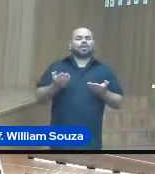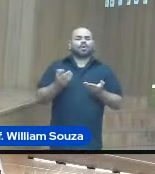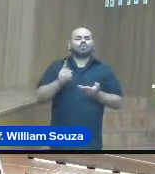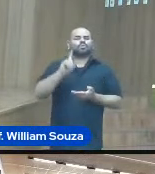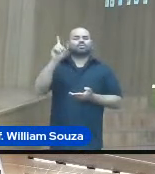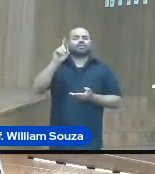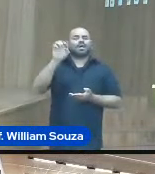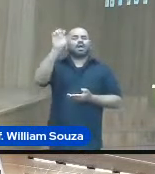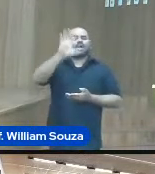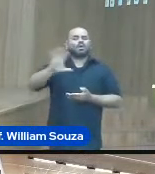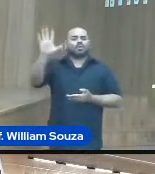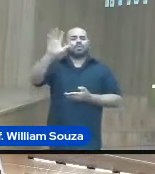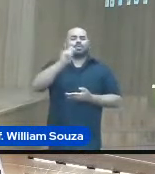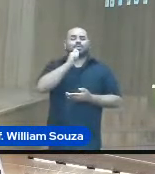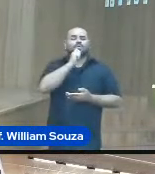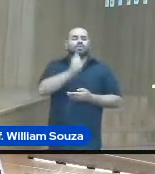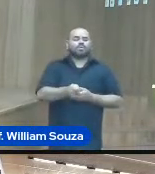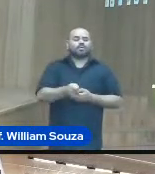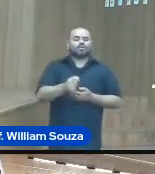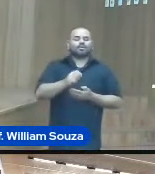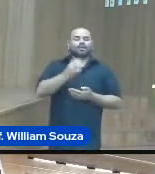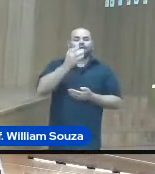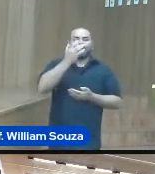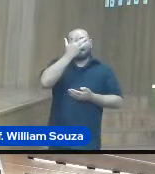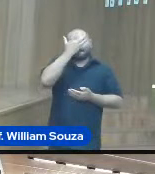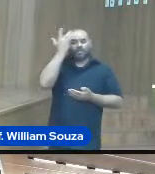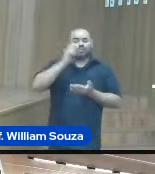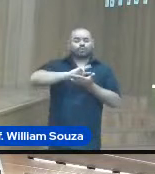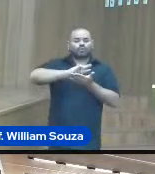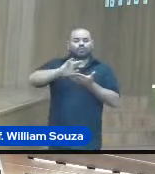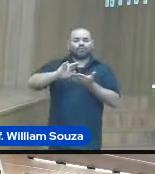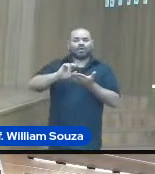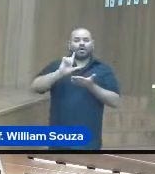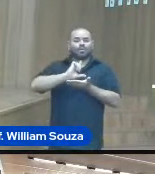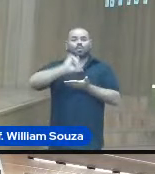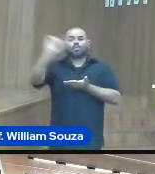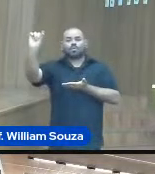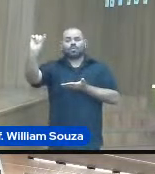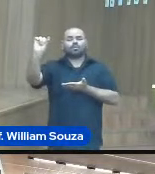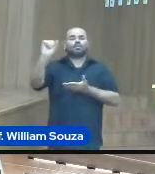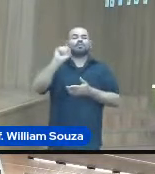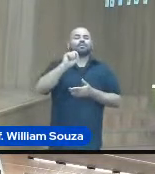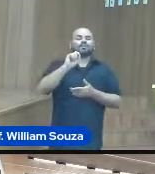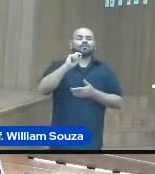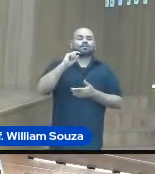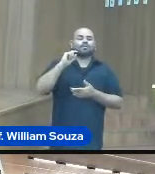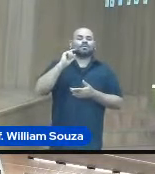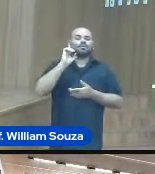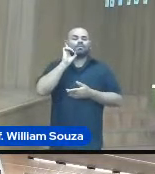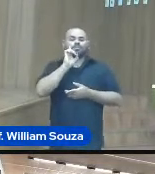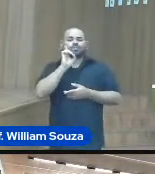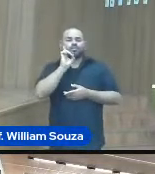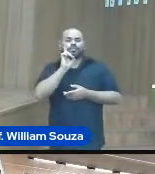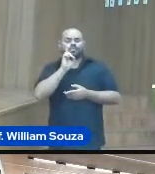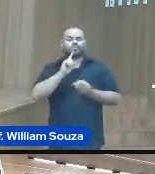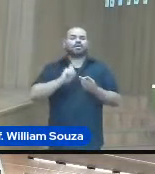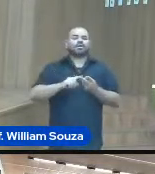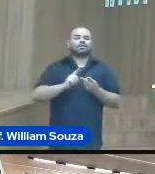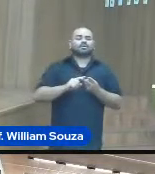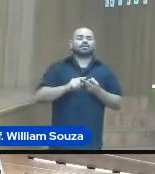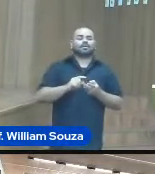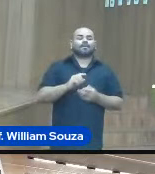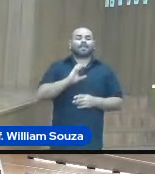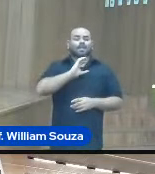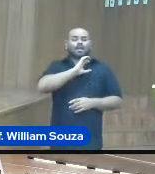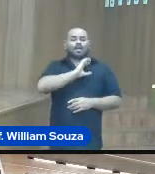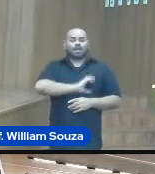Europa. Vários fugiram e vieram para os Estados Unidos, Canadá, Dinamarca e etc.